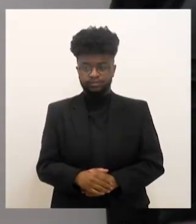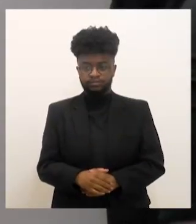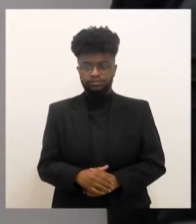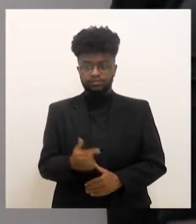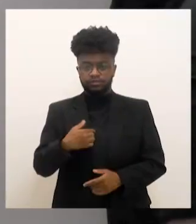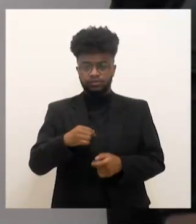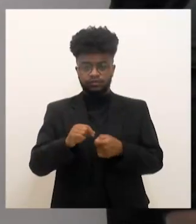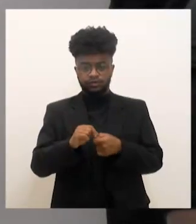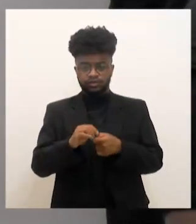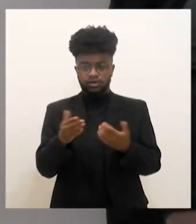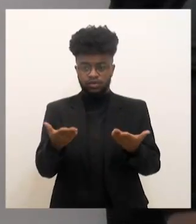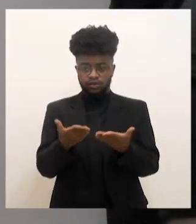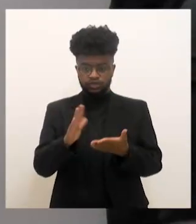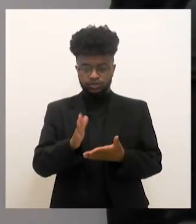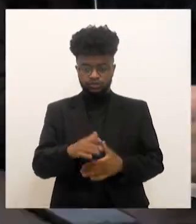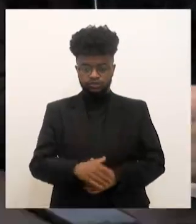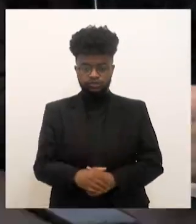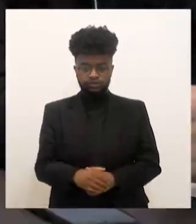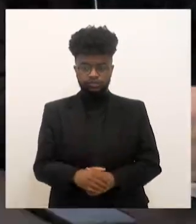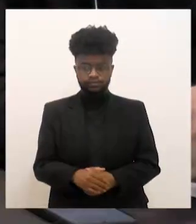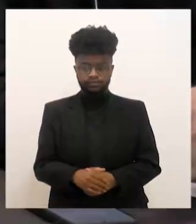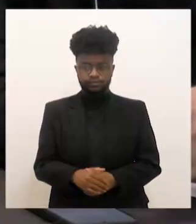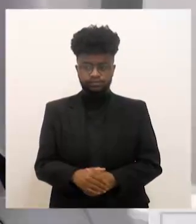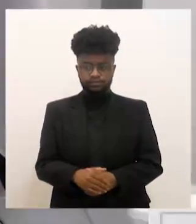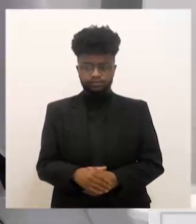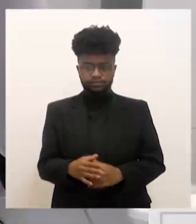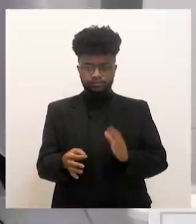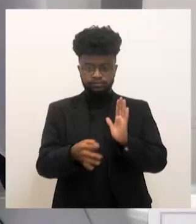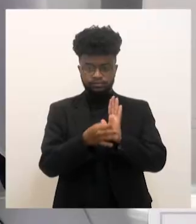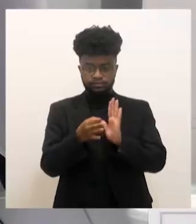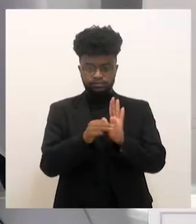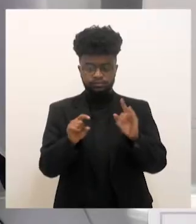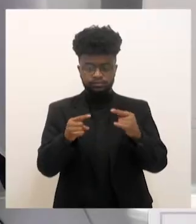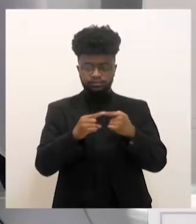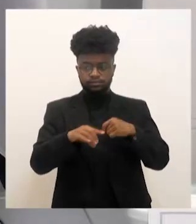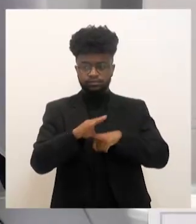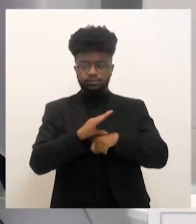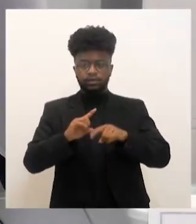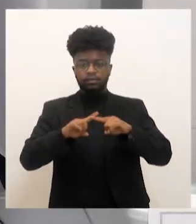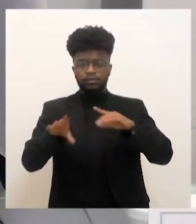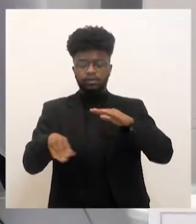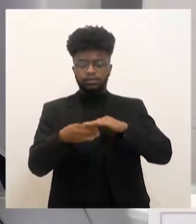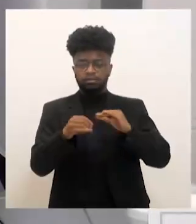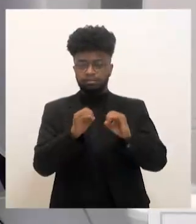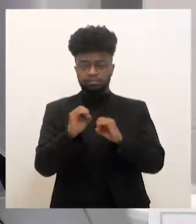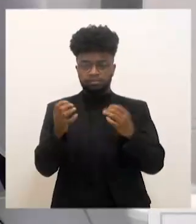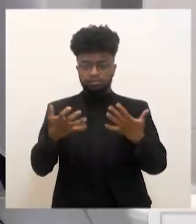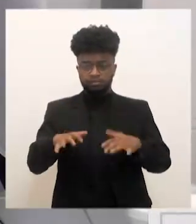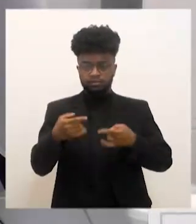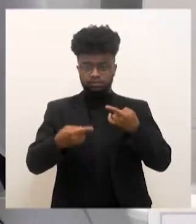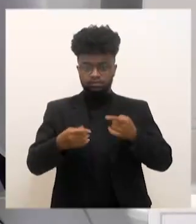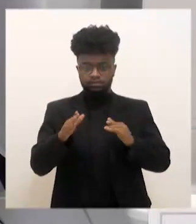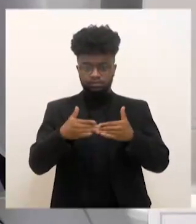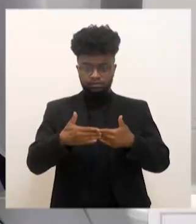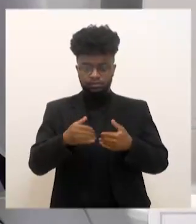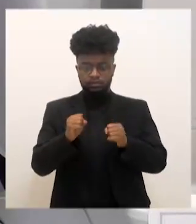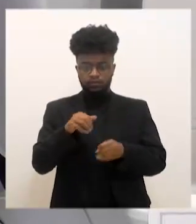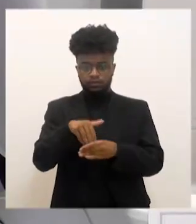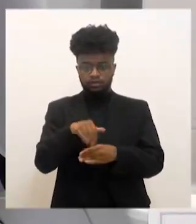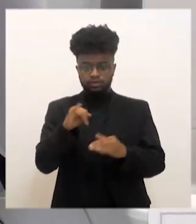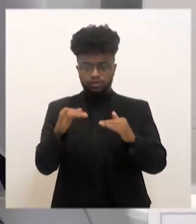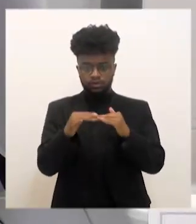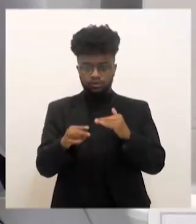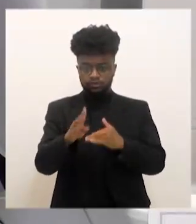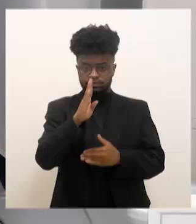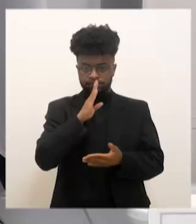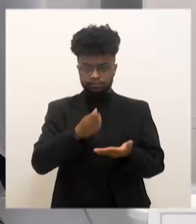fazer isso desde agora. Tá certo. Melhor assim. Então, o parecer é pela constitucionalidade com emenda. Não havendo quem queira discutir, encerrada a discussão e votação, seus que